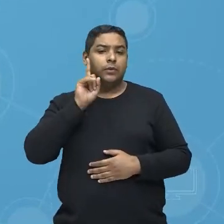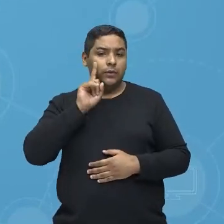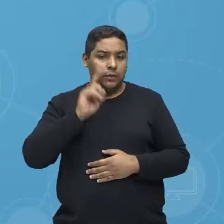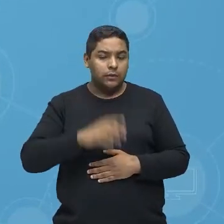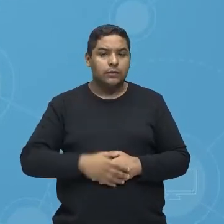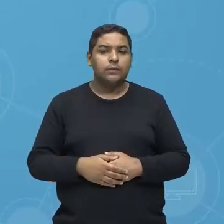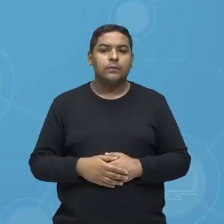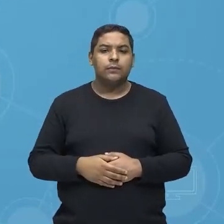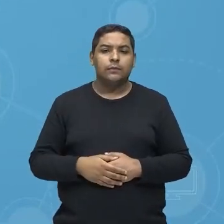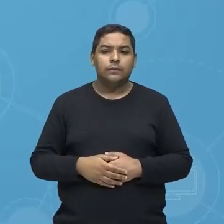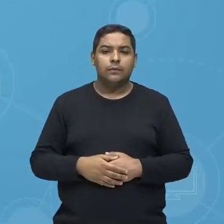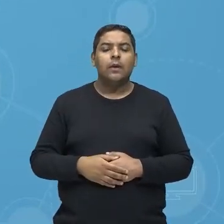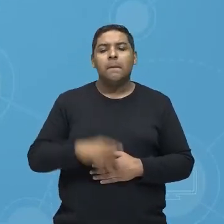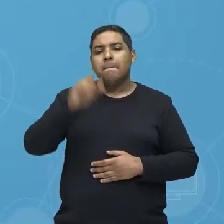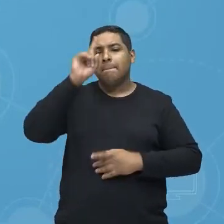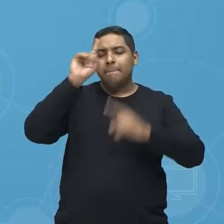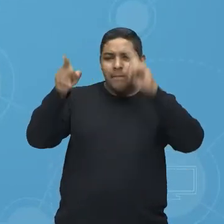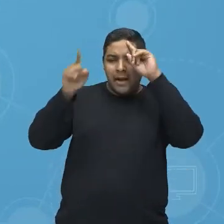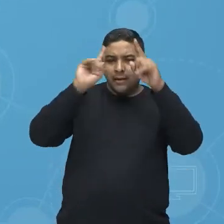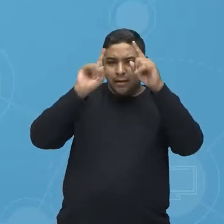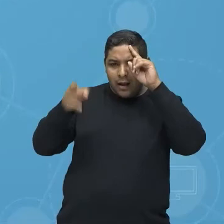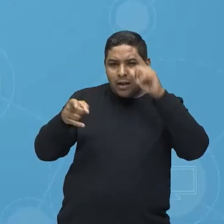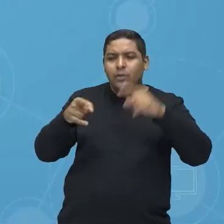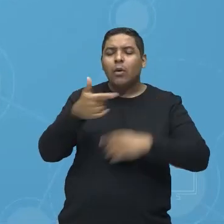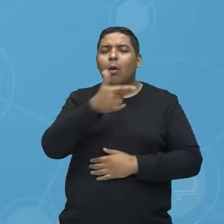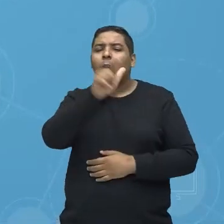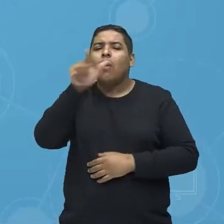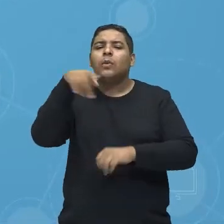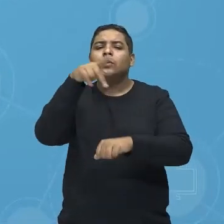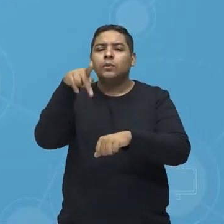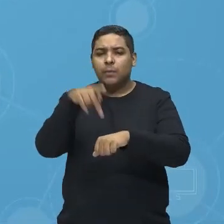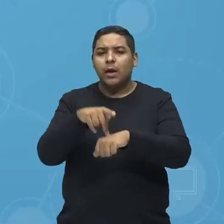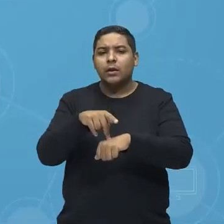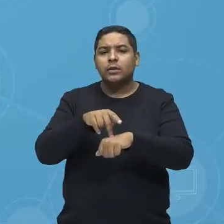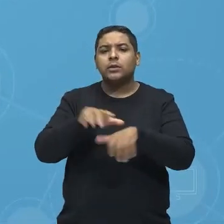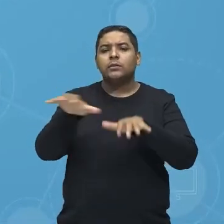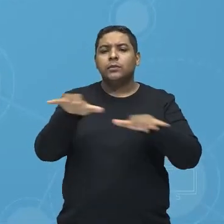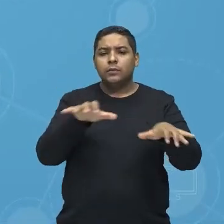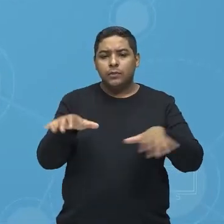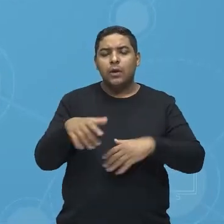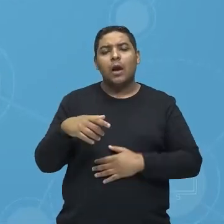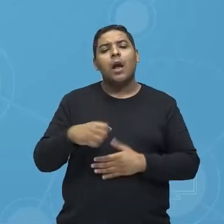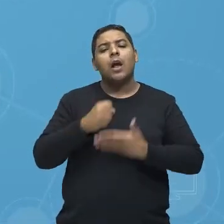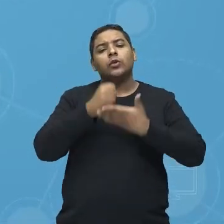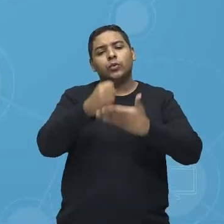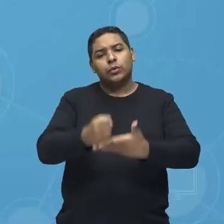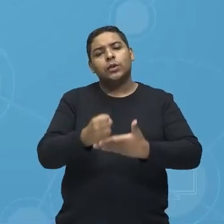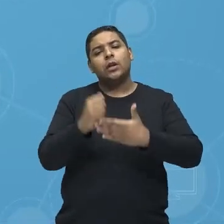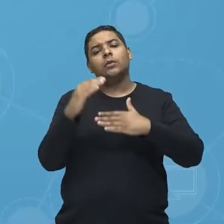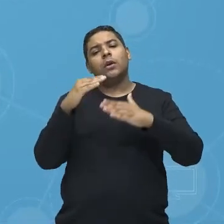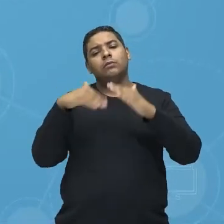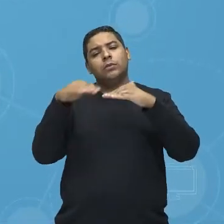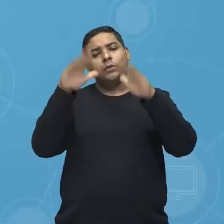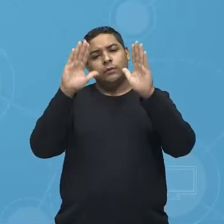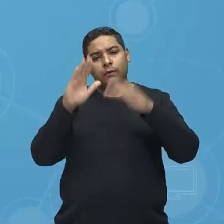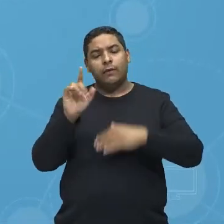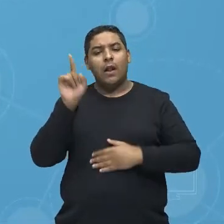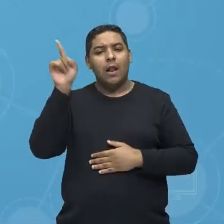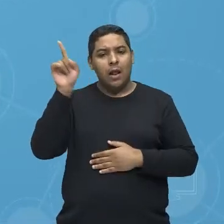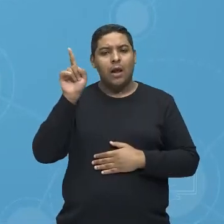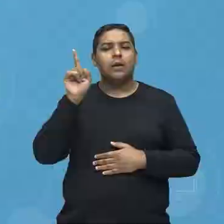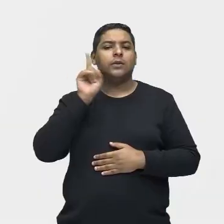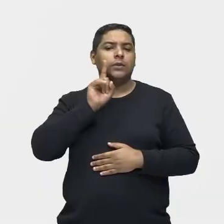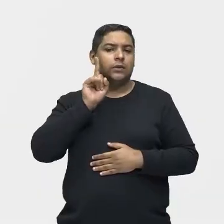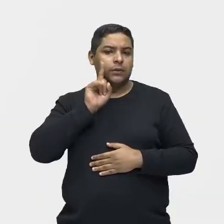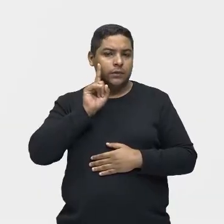eles acabam mandando para outros países essas suas filiais, então acaba ajudando a desenvolver essa economia nos Estados Unidos. Questão